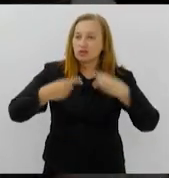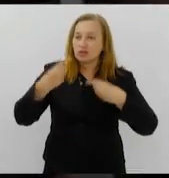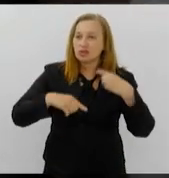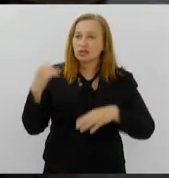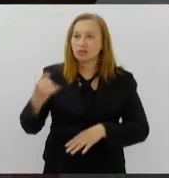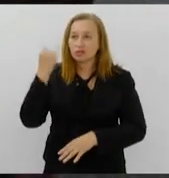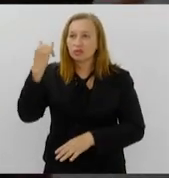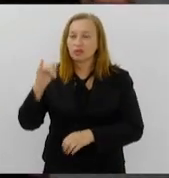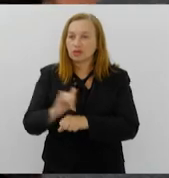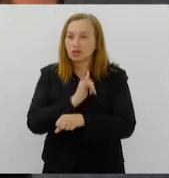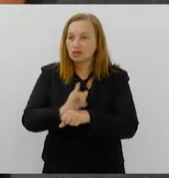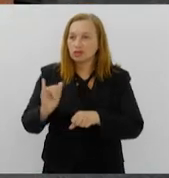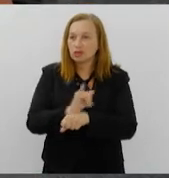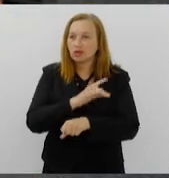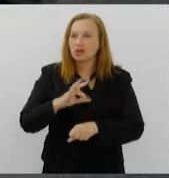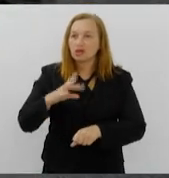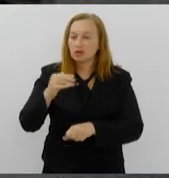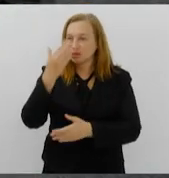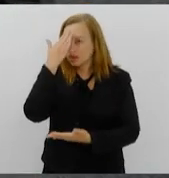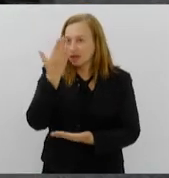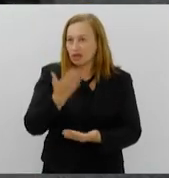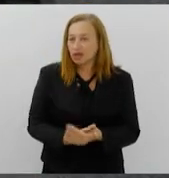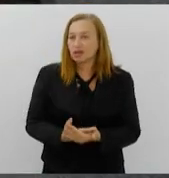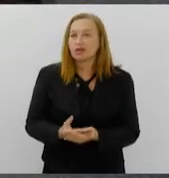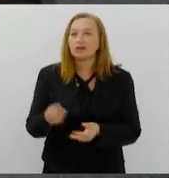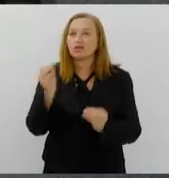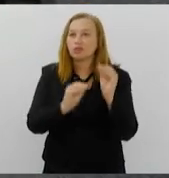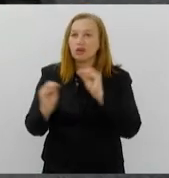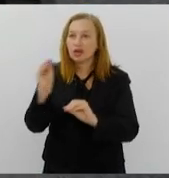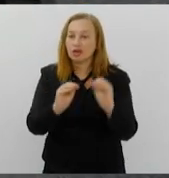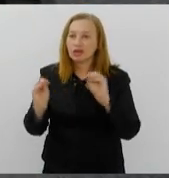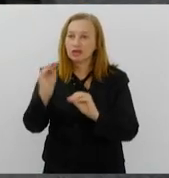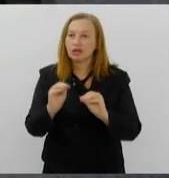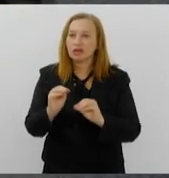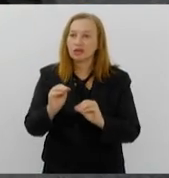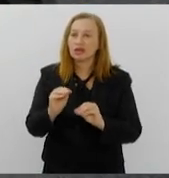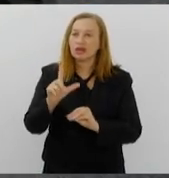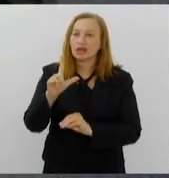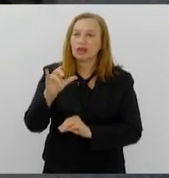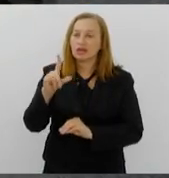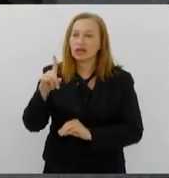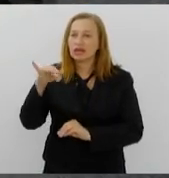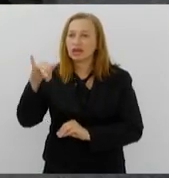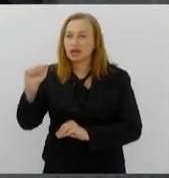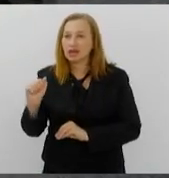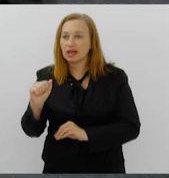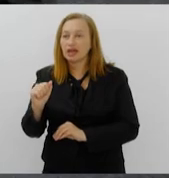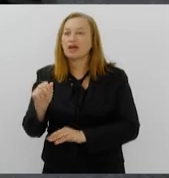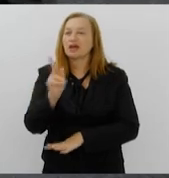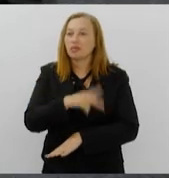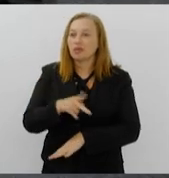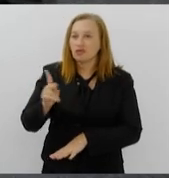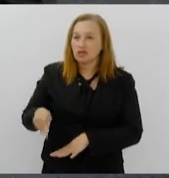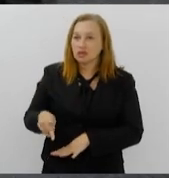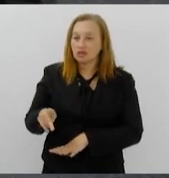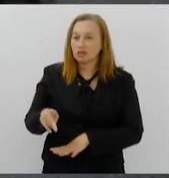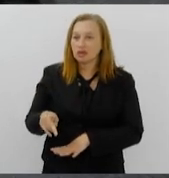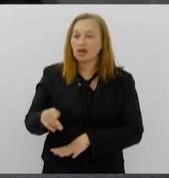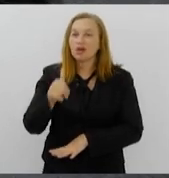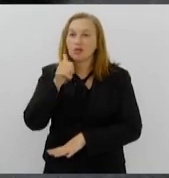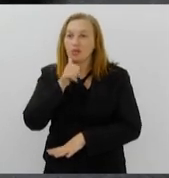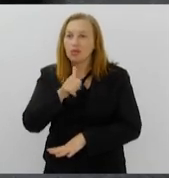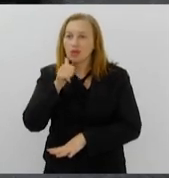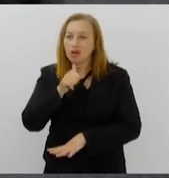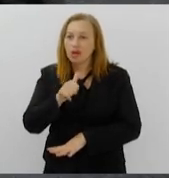importantes, articulados àquilo que a gente acredita. Beijo, querida Lívia Miranda, professora, mulher LGBT, que ocupa uma vaga agora